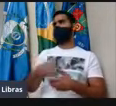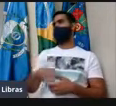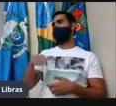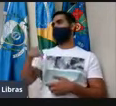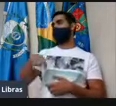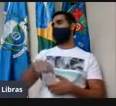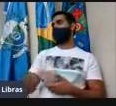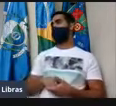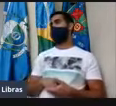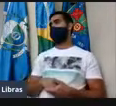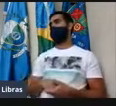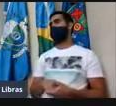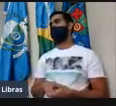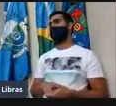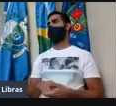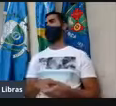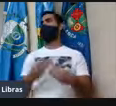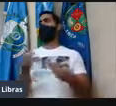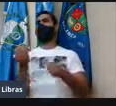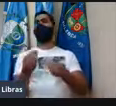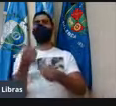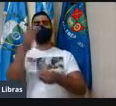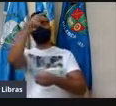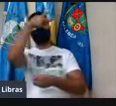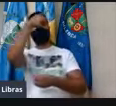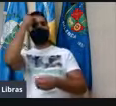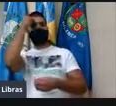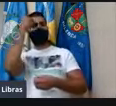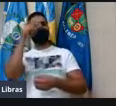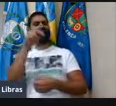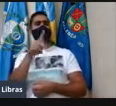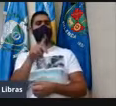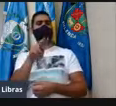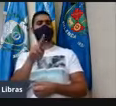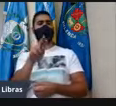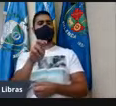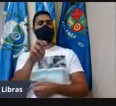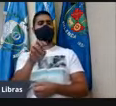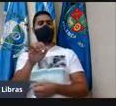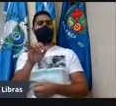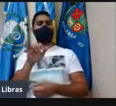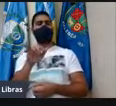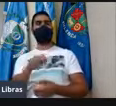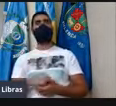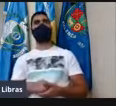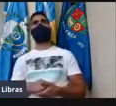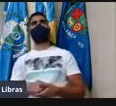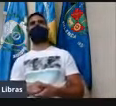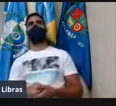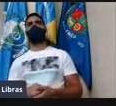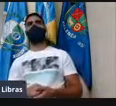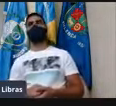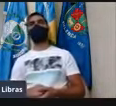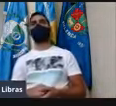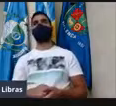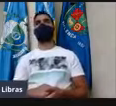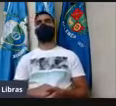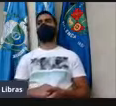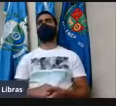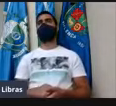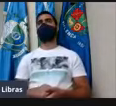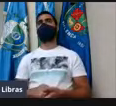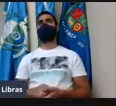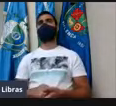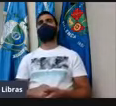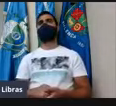aqui, a ação do prefeito em cima da Prev. Olha só, vereador, com certeza